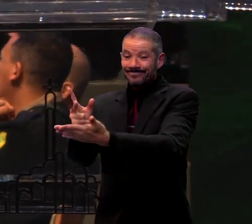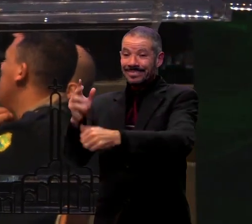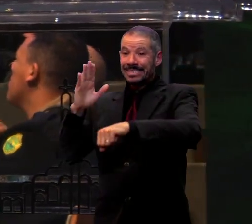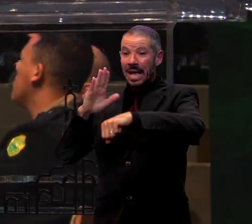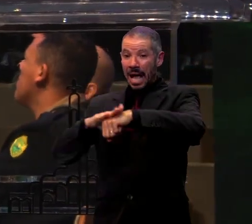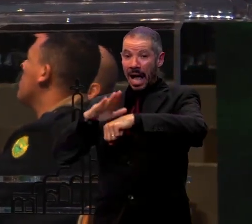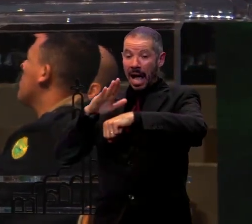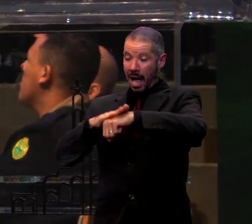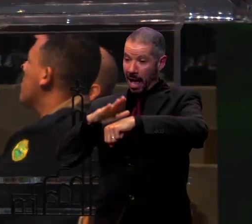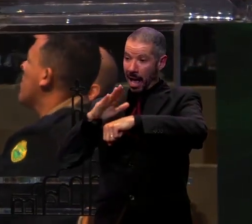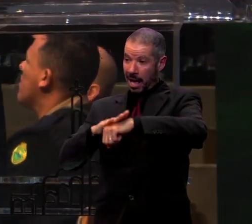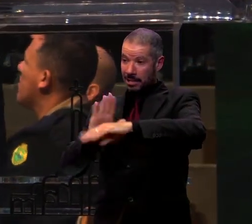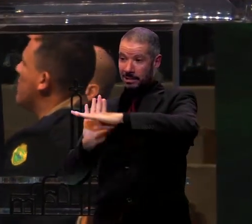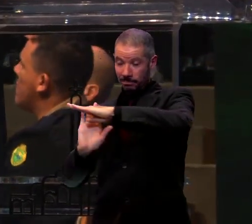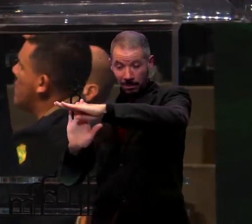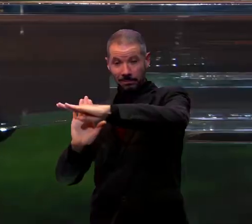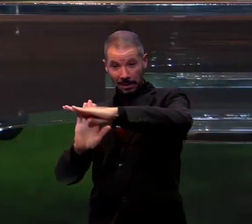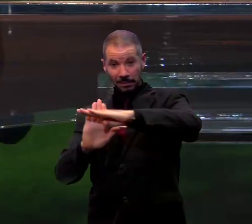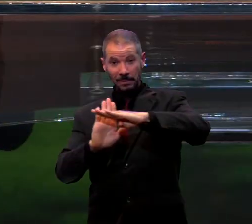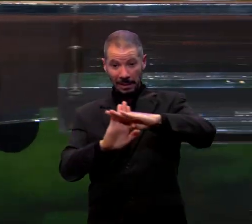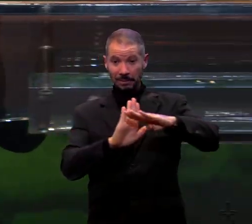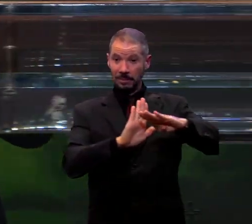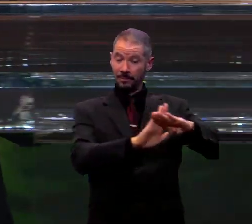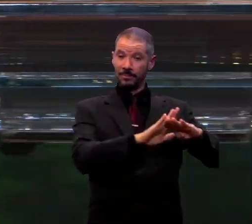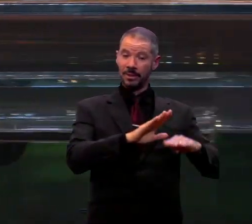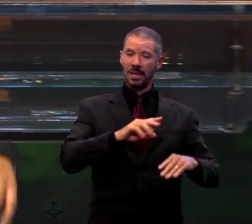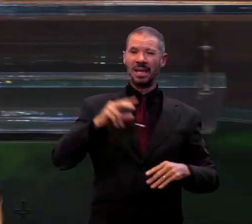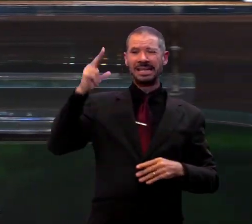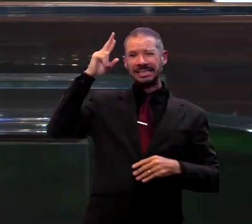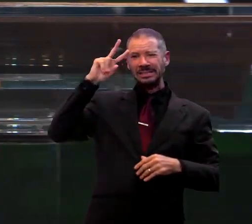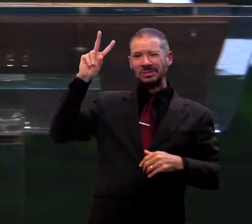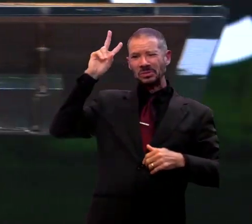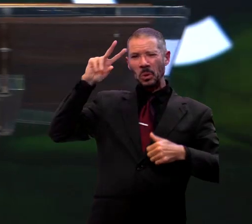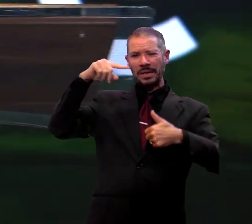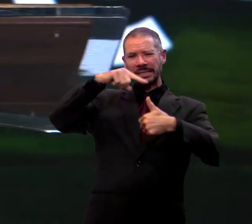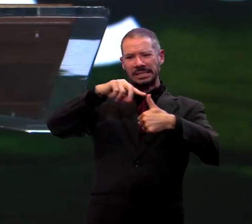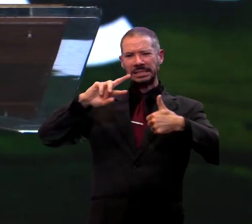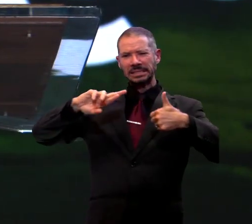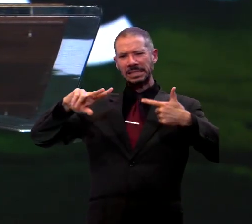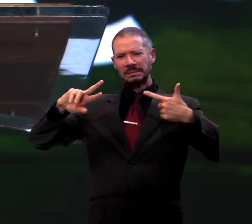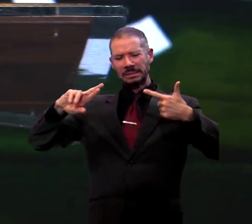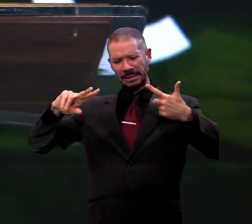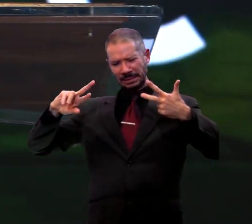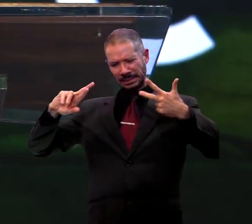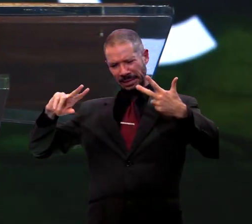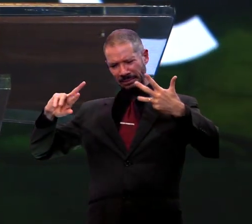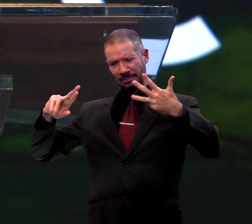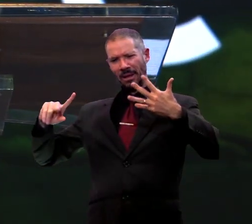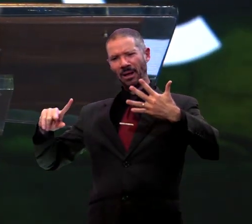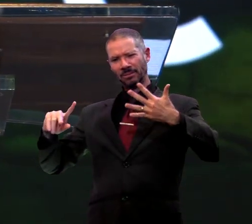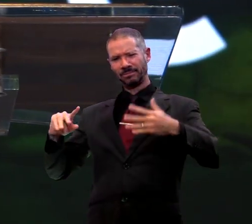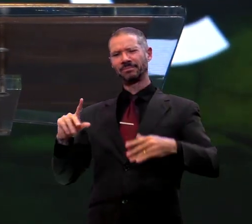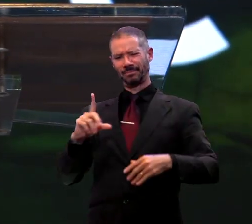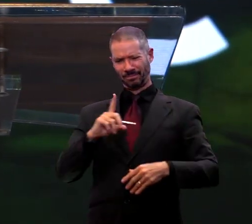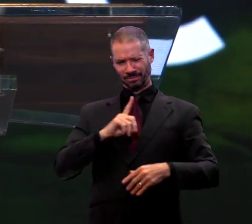em favor dessas pessoas. Eu tenho histórias diferentes sobre isso.